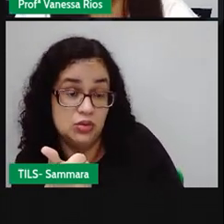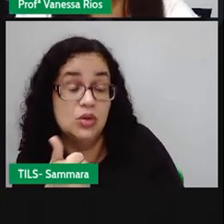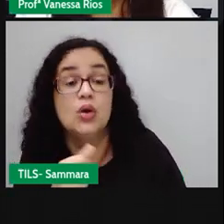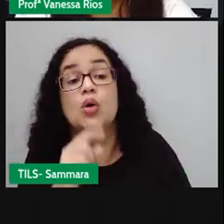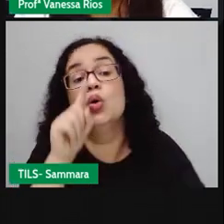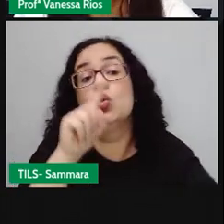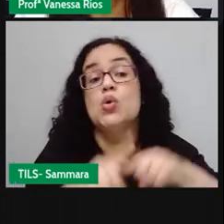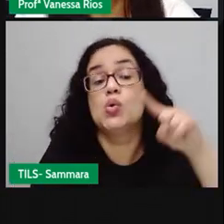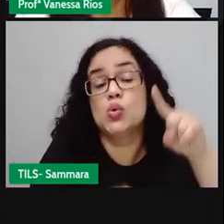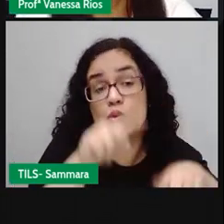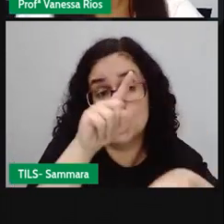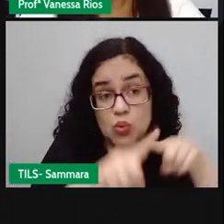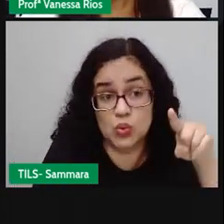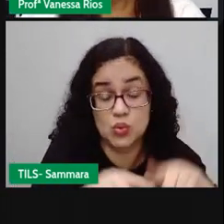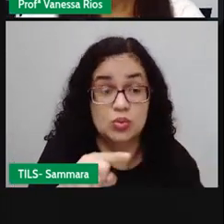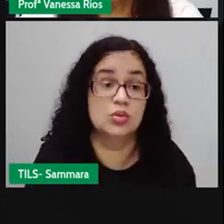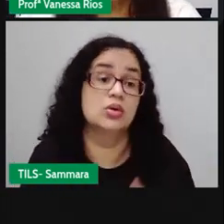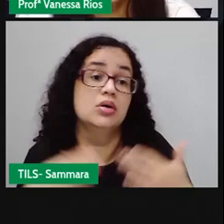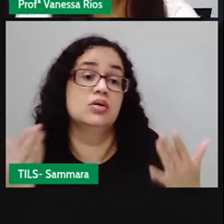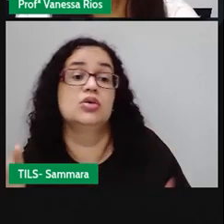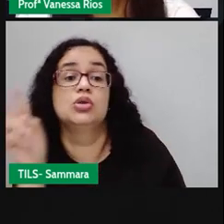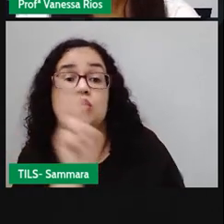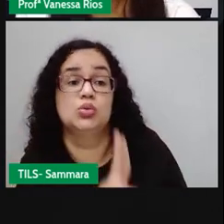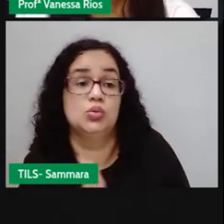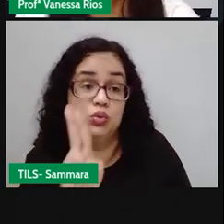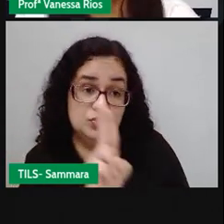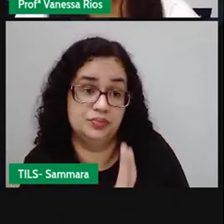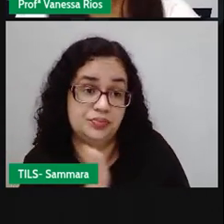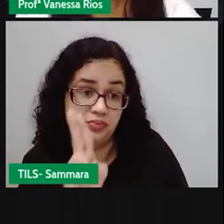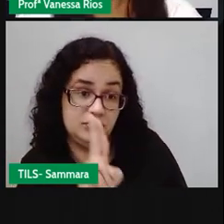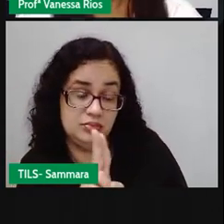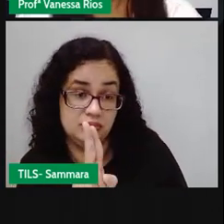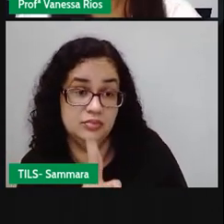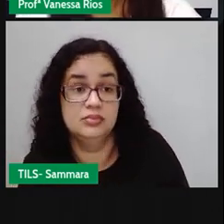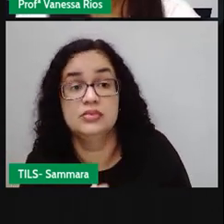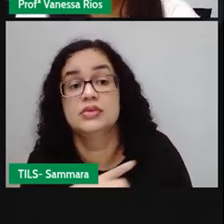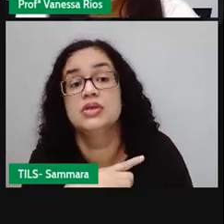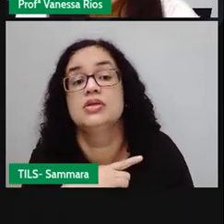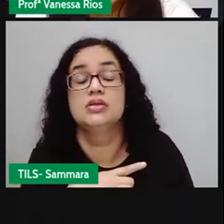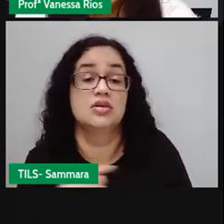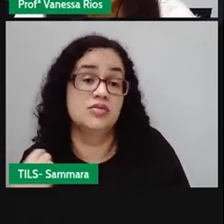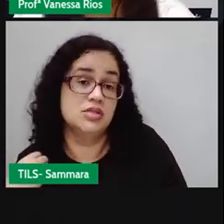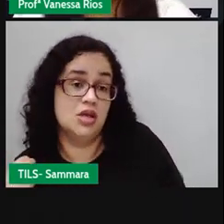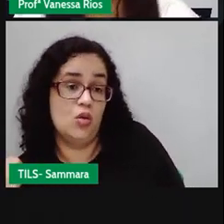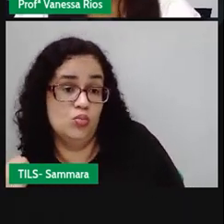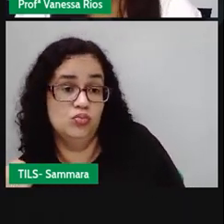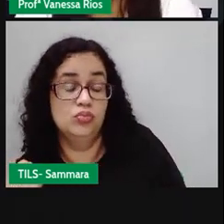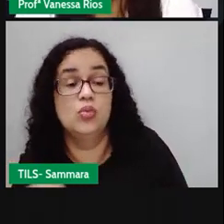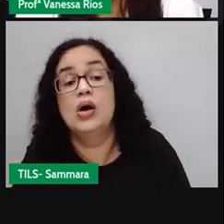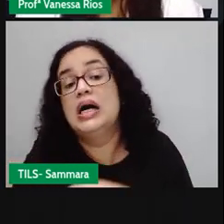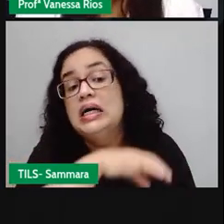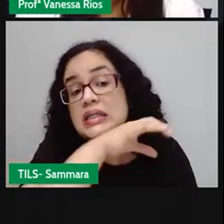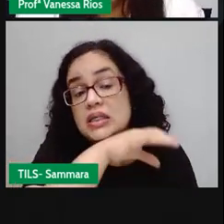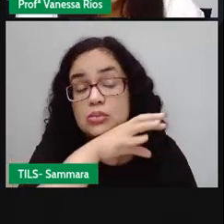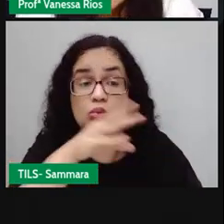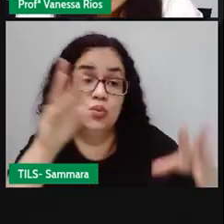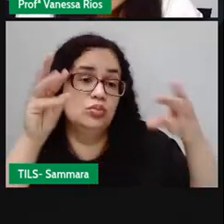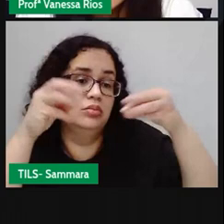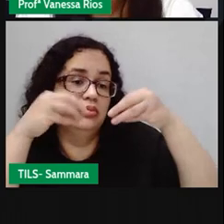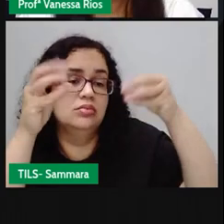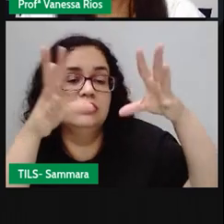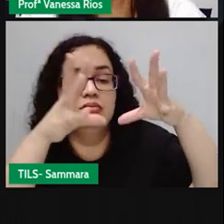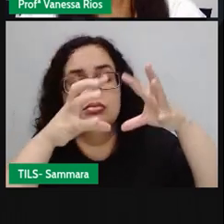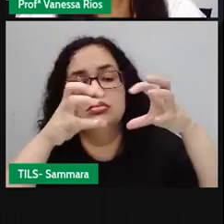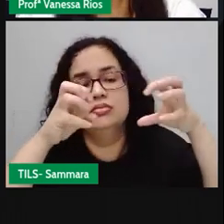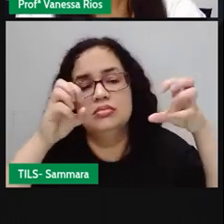o objeto para qual ele vai ser utilizado. No caso aí, se eu quero fazer um bichinho de pelúcia, se a intenção é que ele seja